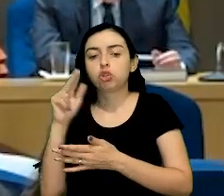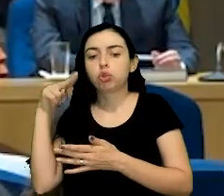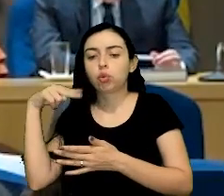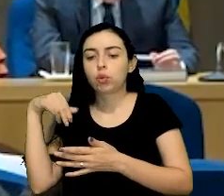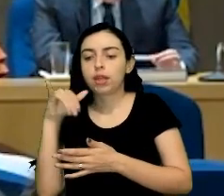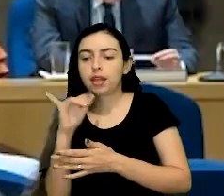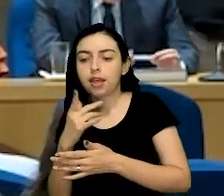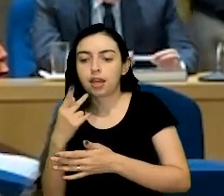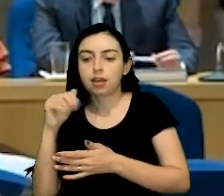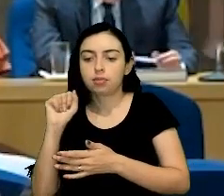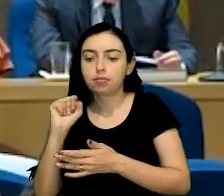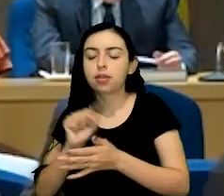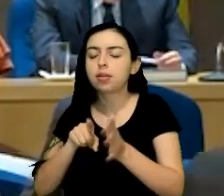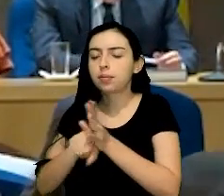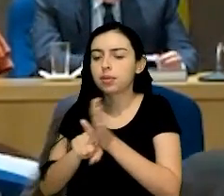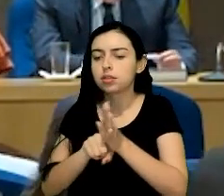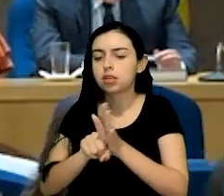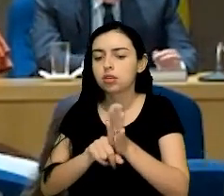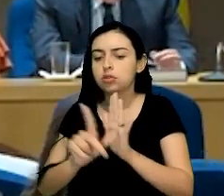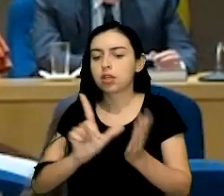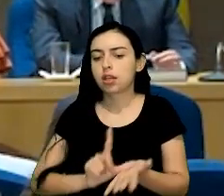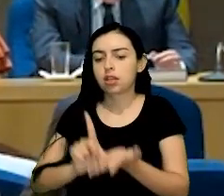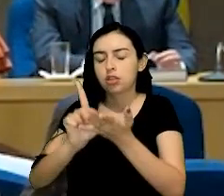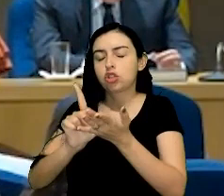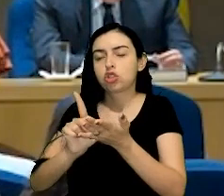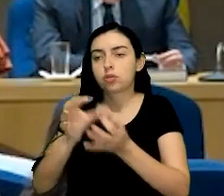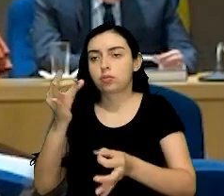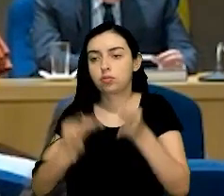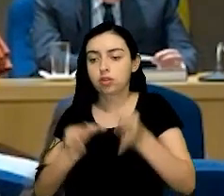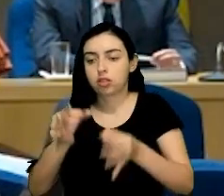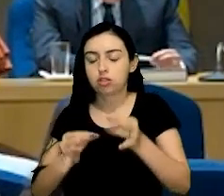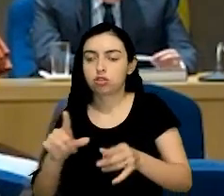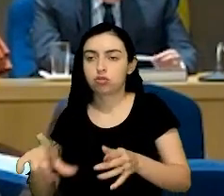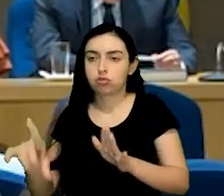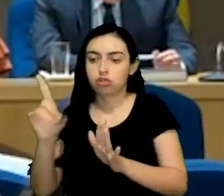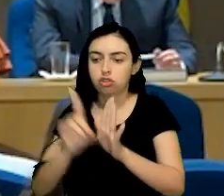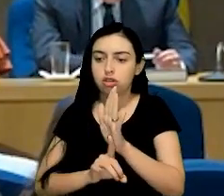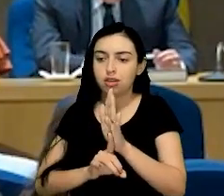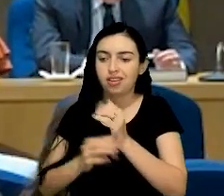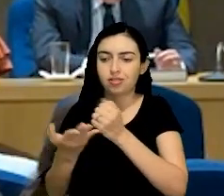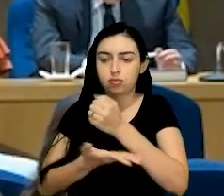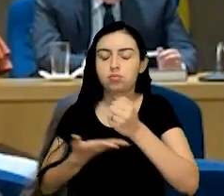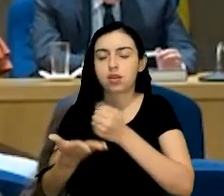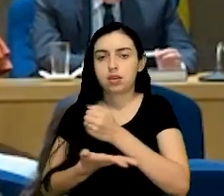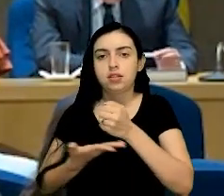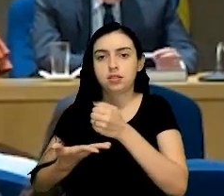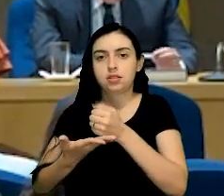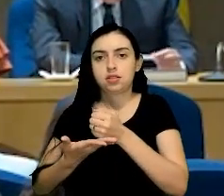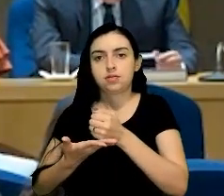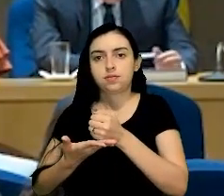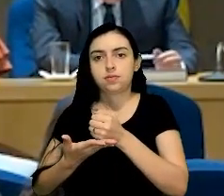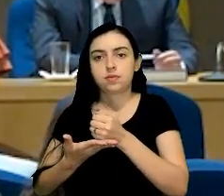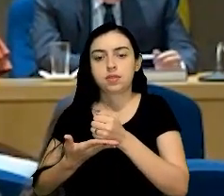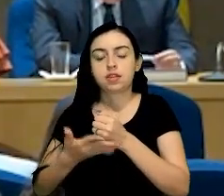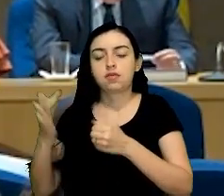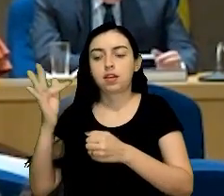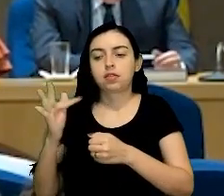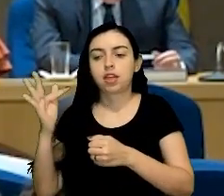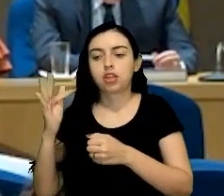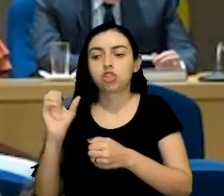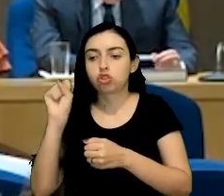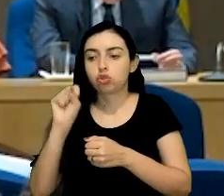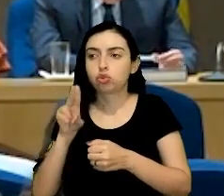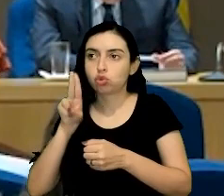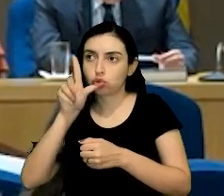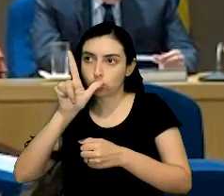Pesquisadora e líder do Laboratório de Políticas Públicas e Direitos Fundamentais da Faculdade do Sul de Minas também. Possui projetos